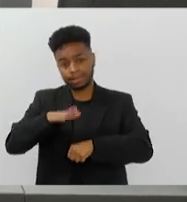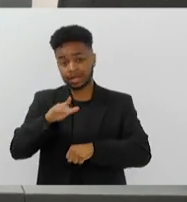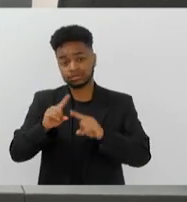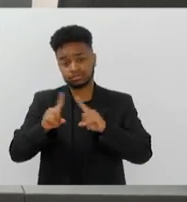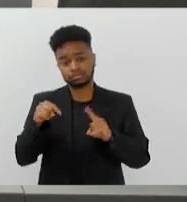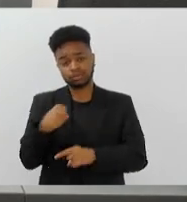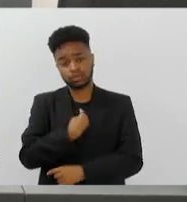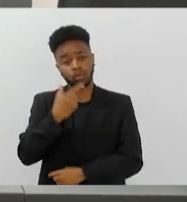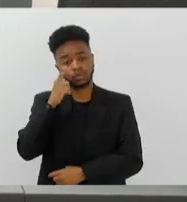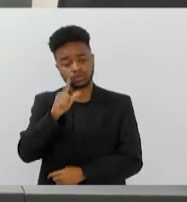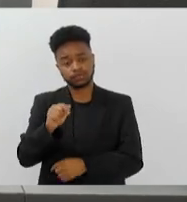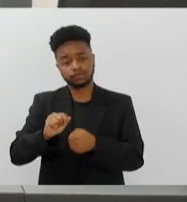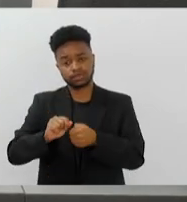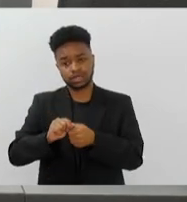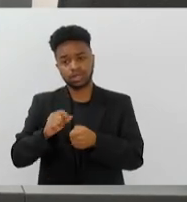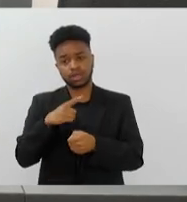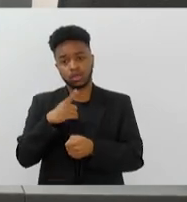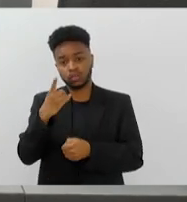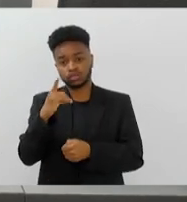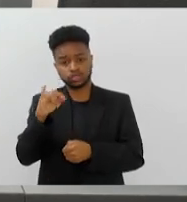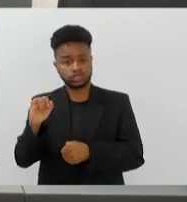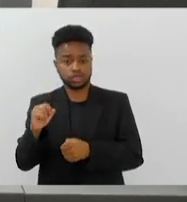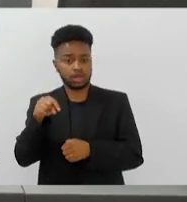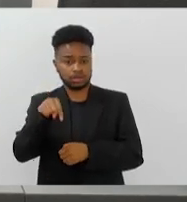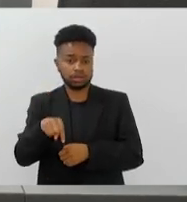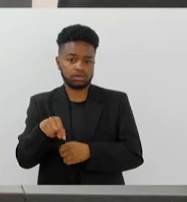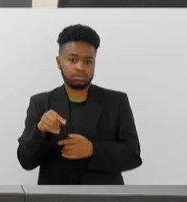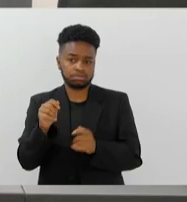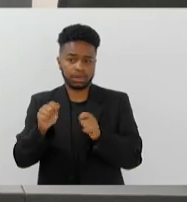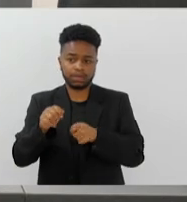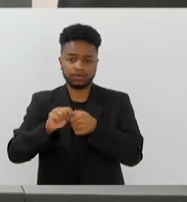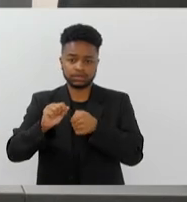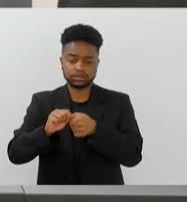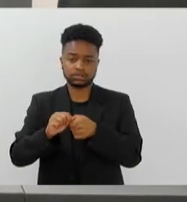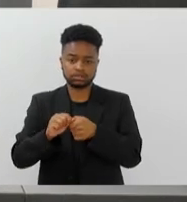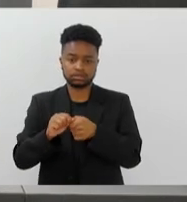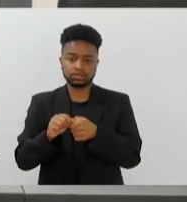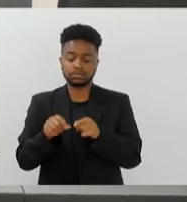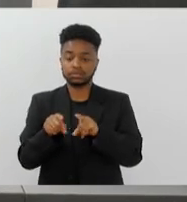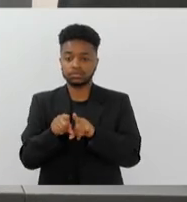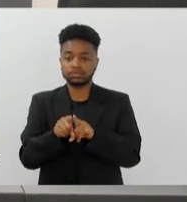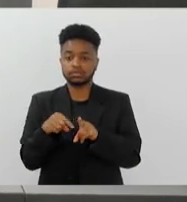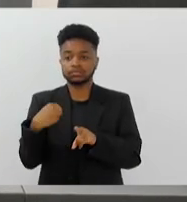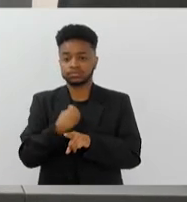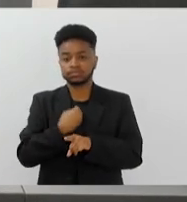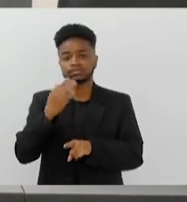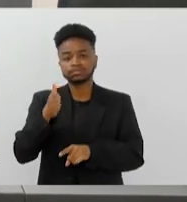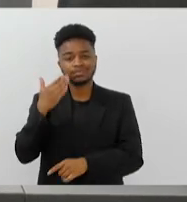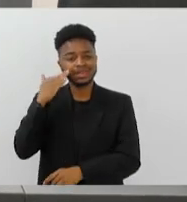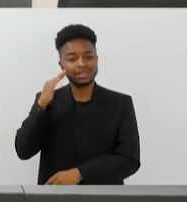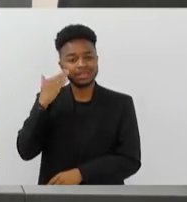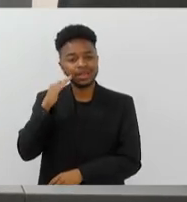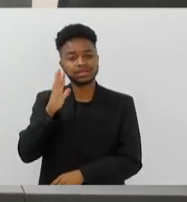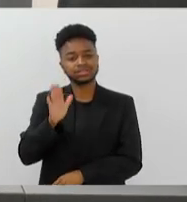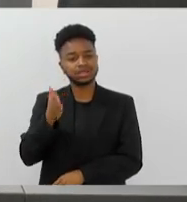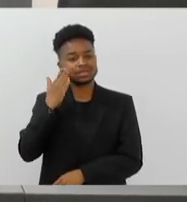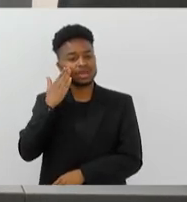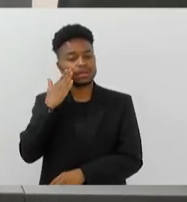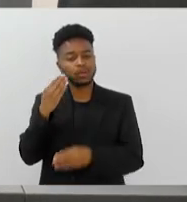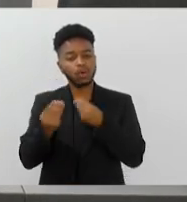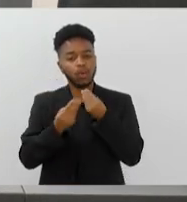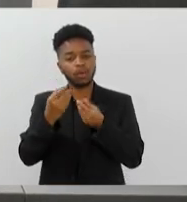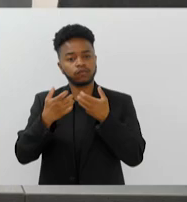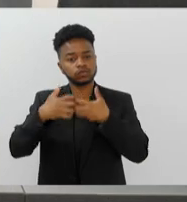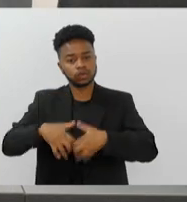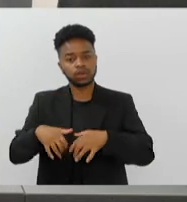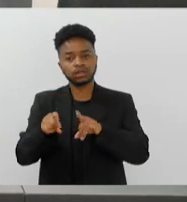a gente faria, estabeleceria aqui um rito interno, faria um dia só de... E a gente aqui já vem com entendimento, a gente transforma em